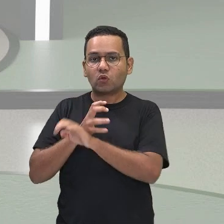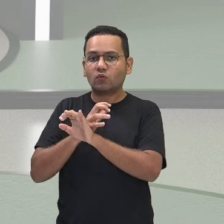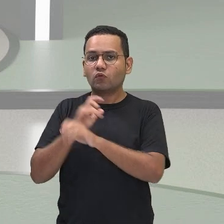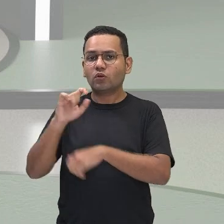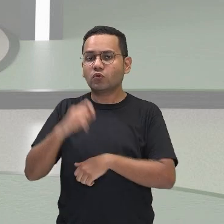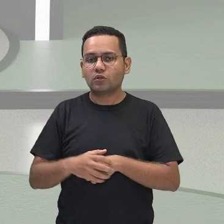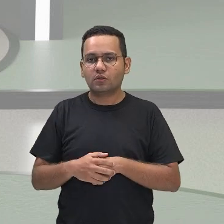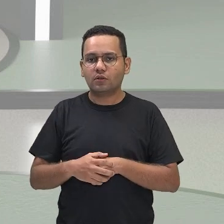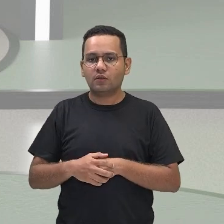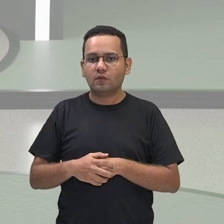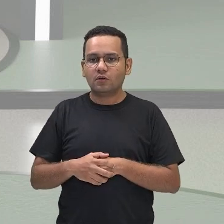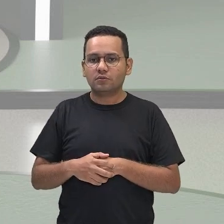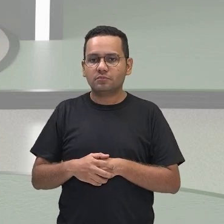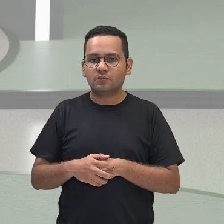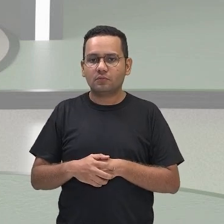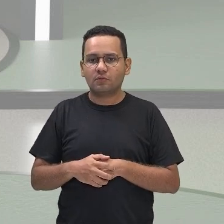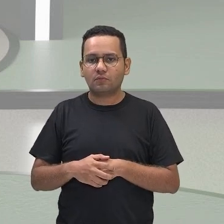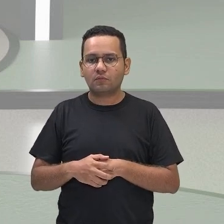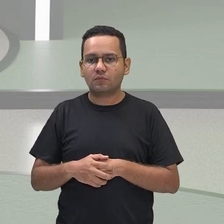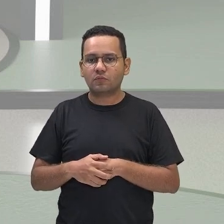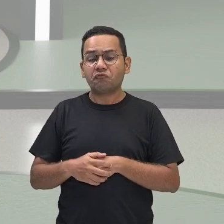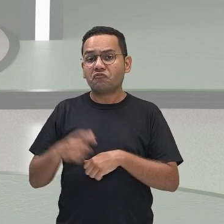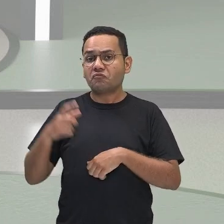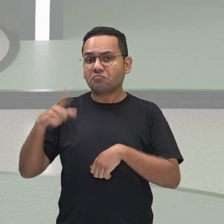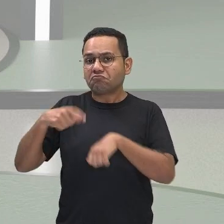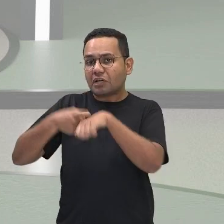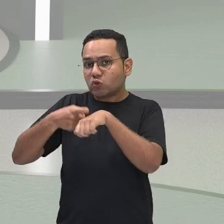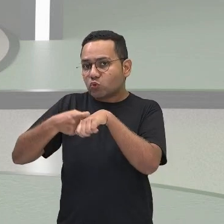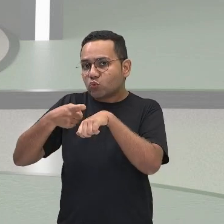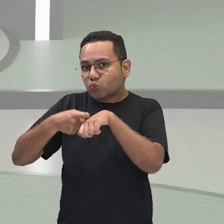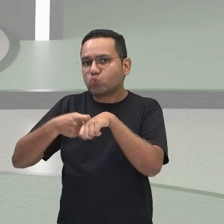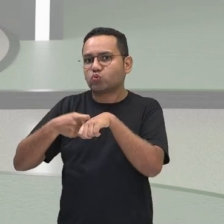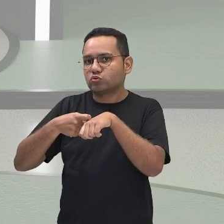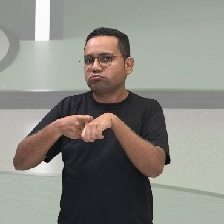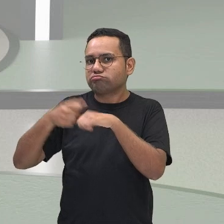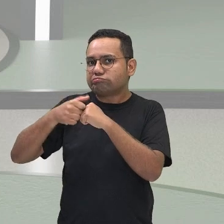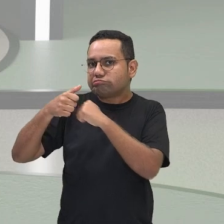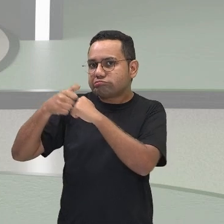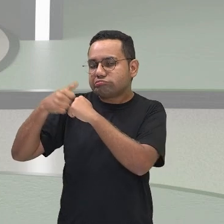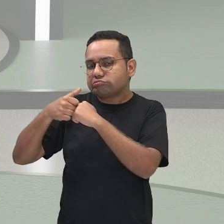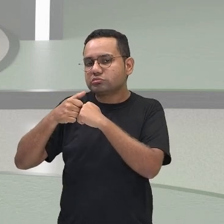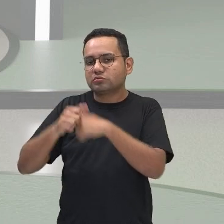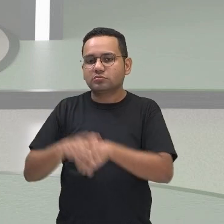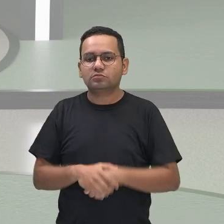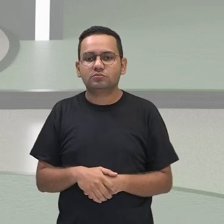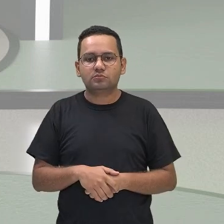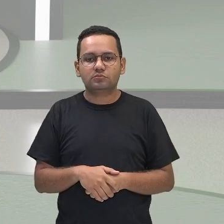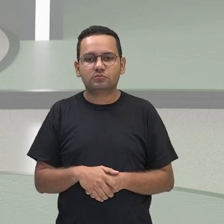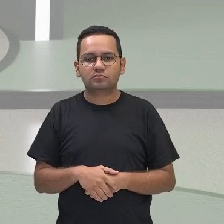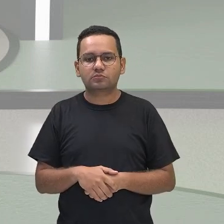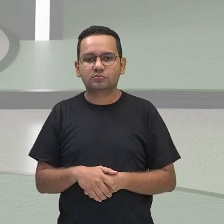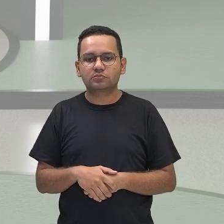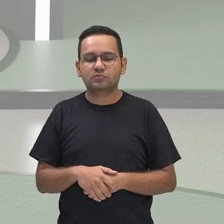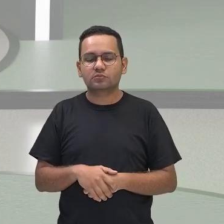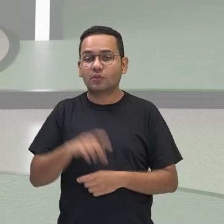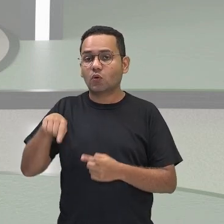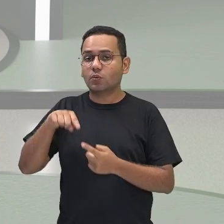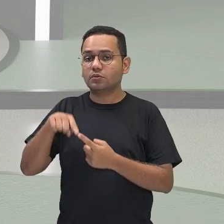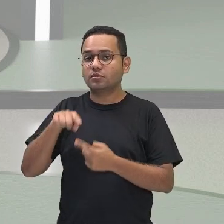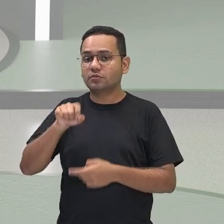Calcificando. Então, o nosso esqueleto, ele também tem essa função